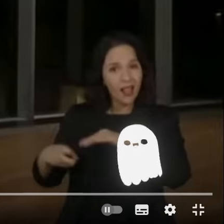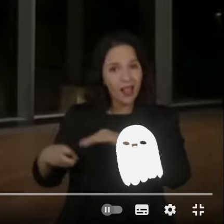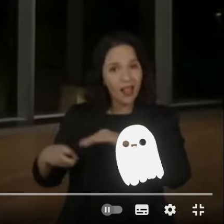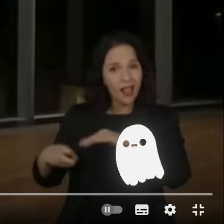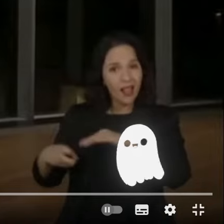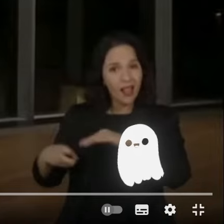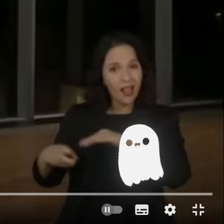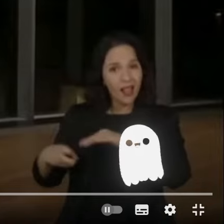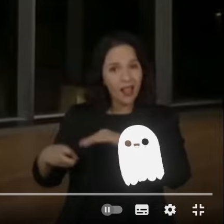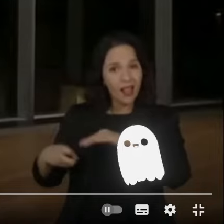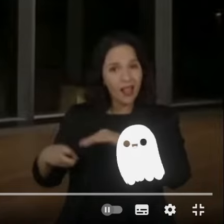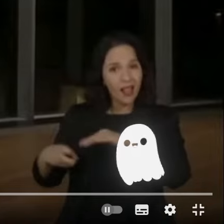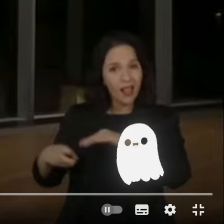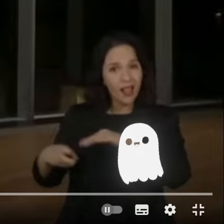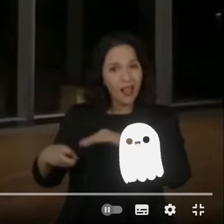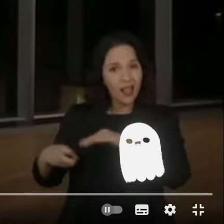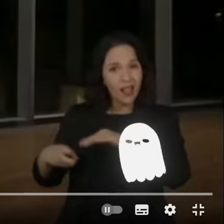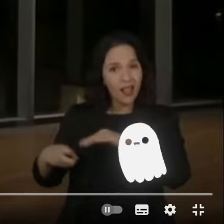dando pranchada nela.